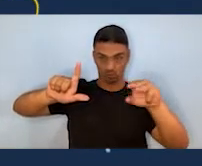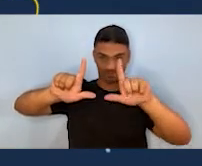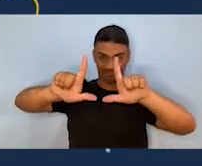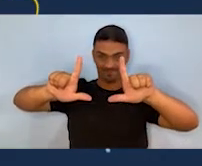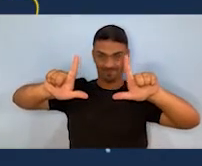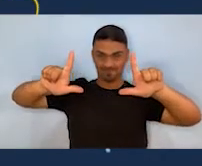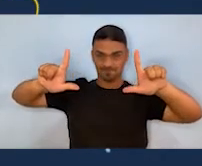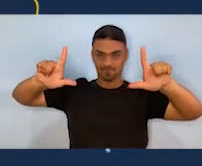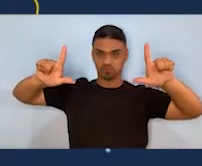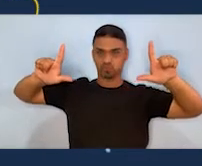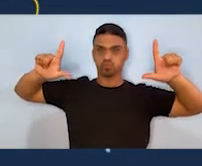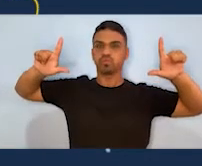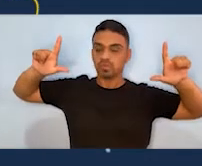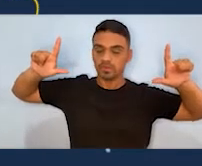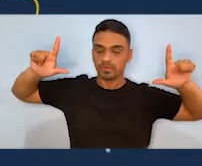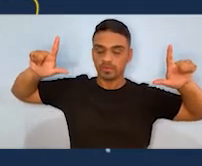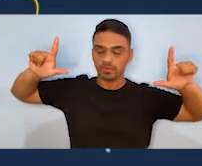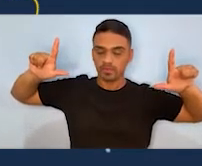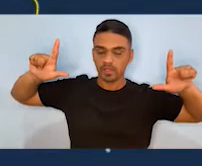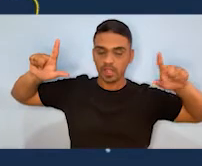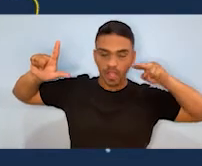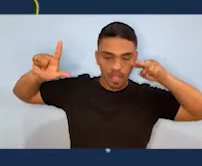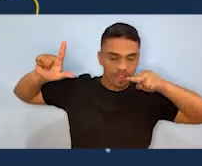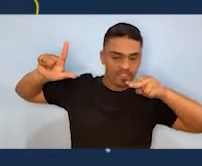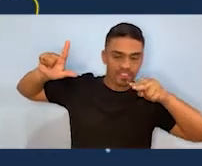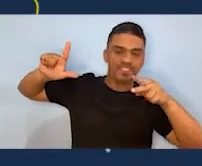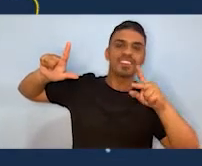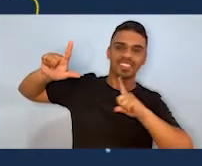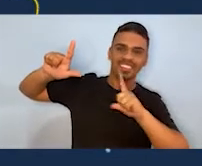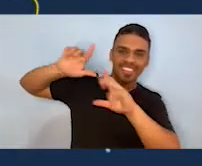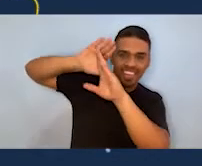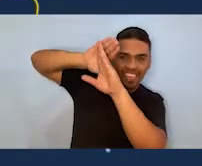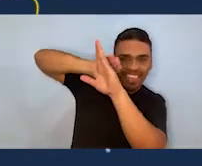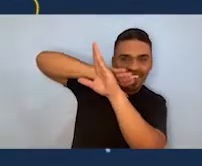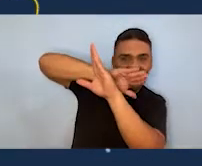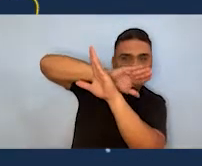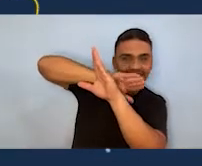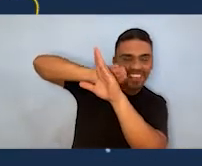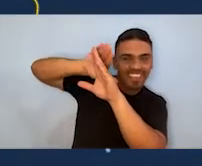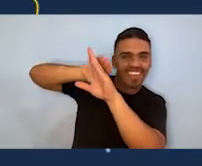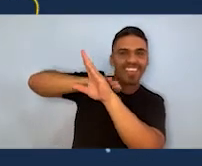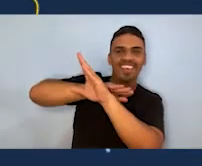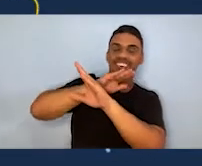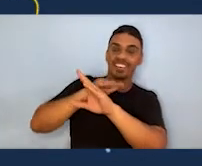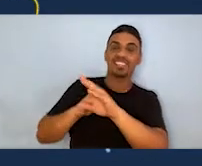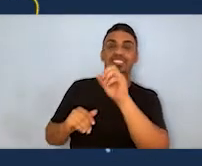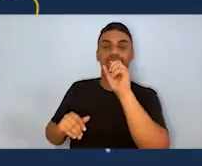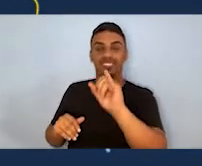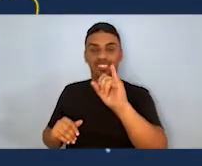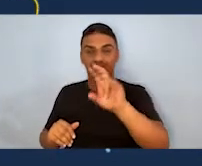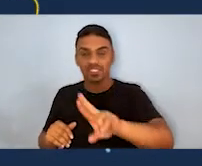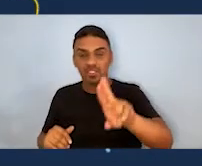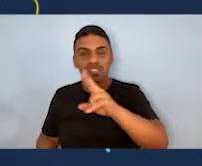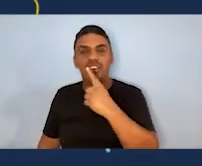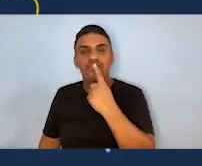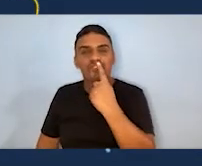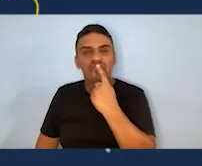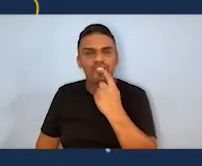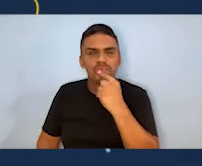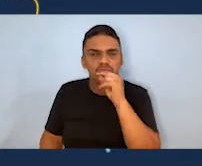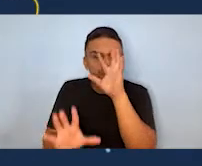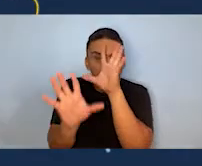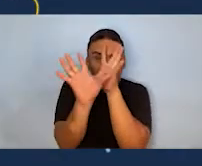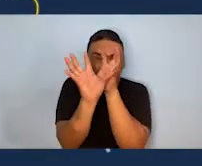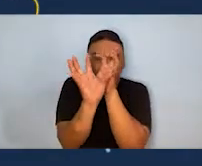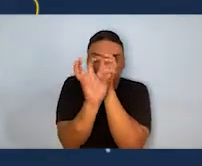thumbnail, vocês vão ver que tem um reflexozinho, já tem alguma coisa. E se vocês pegarem o vermelho mais escuro, e até um pouquinho